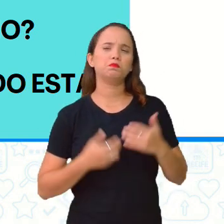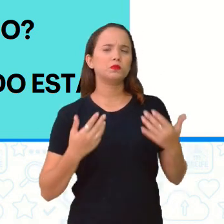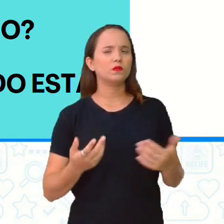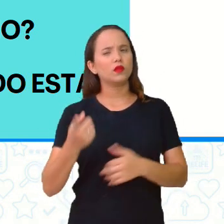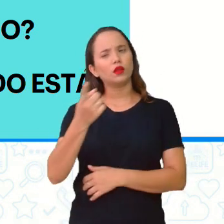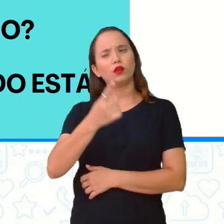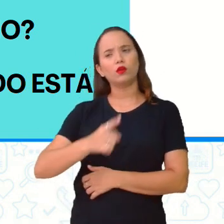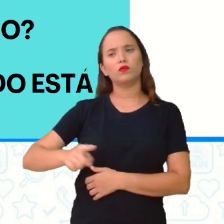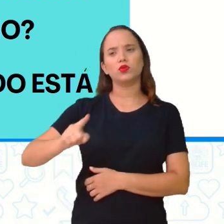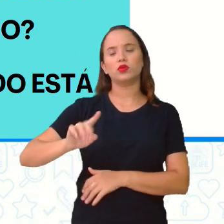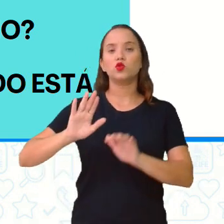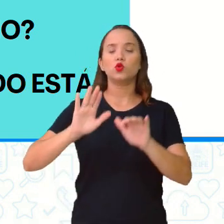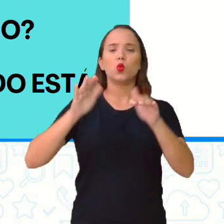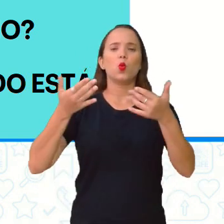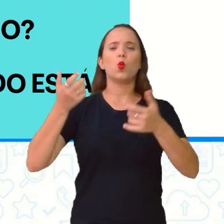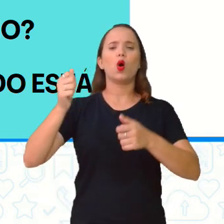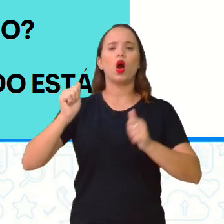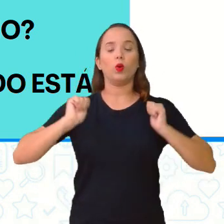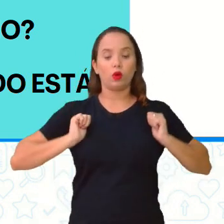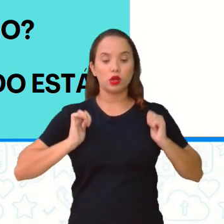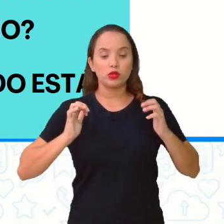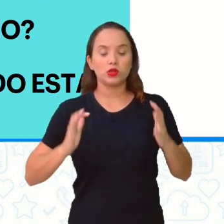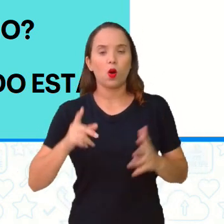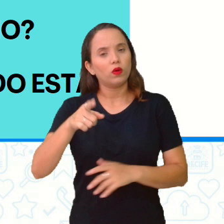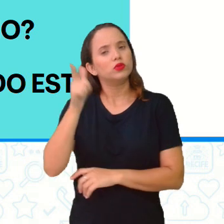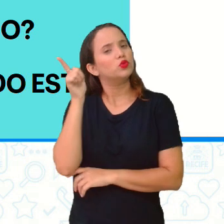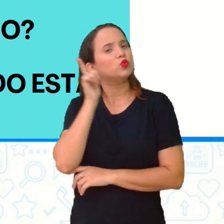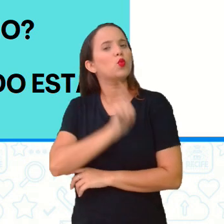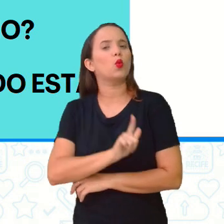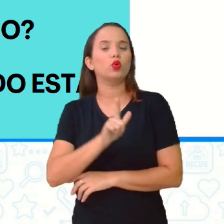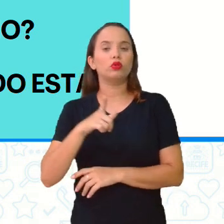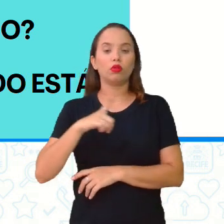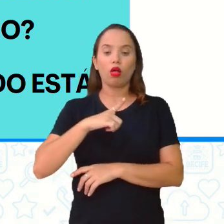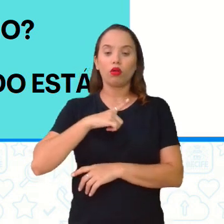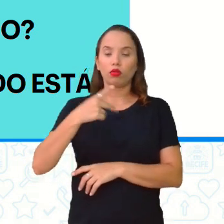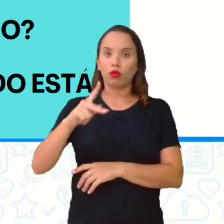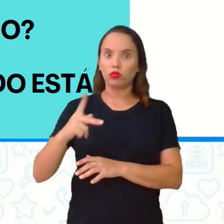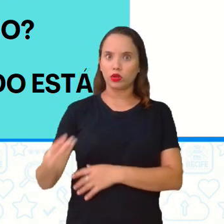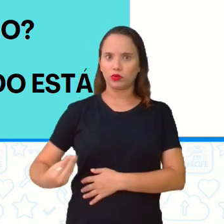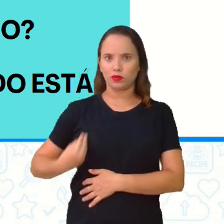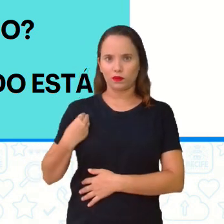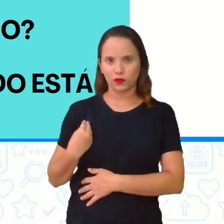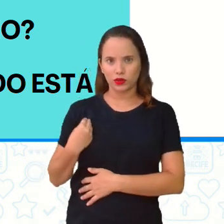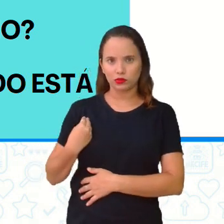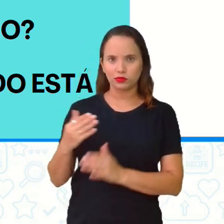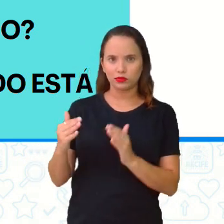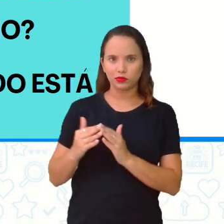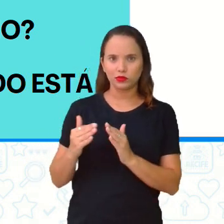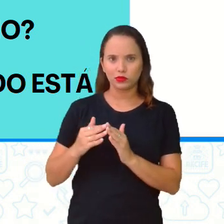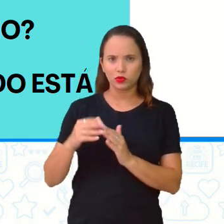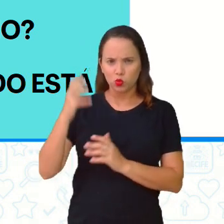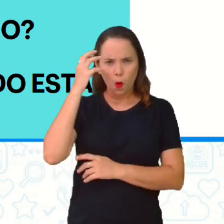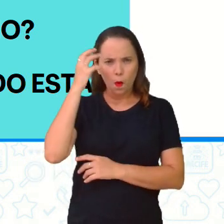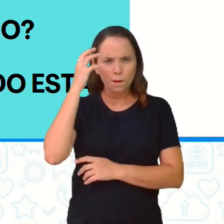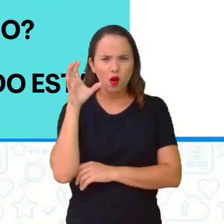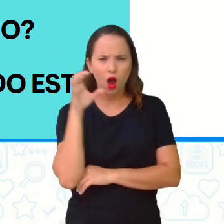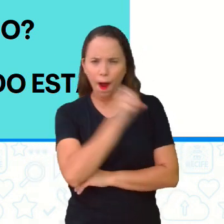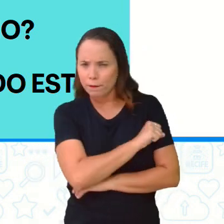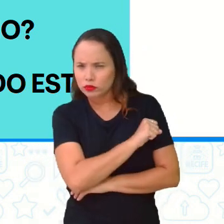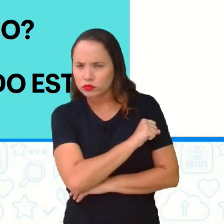Qual dessas atitudes vocês conseguem ter aí na rotina de vocês, aí em casa? Vocês tomam banho rápido?